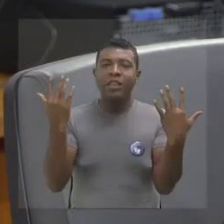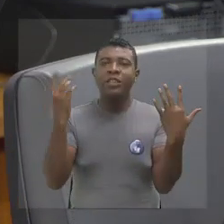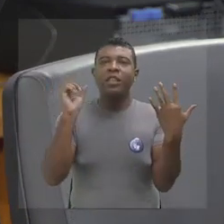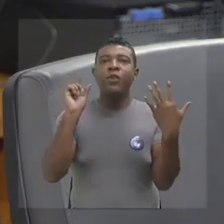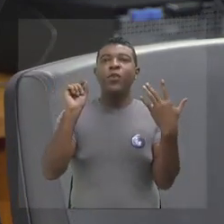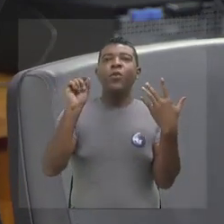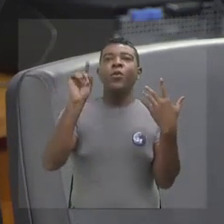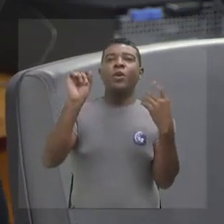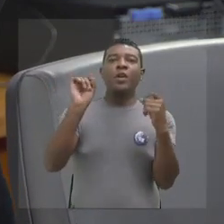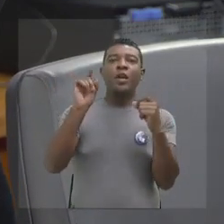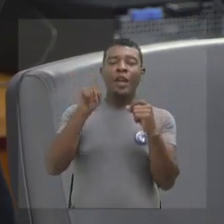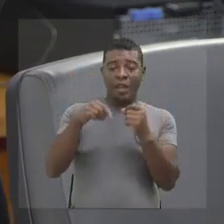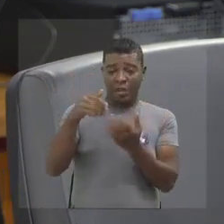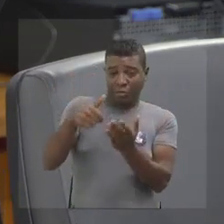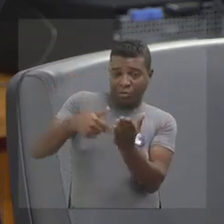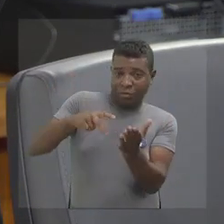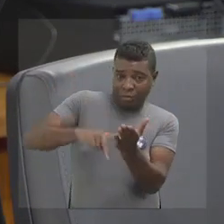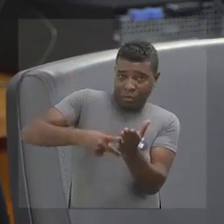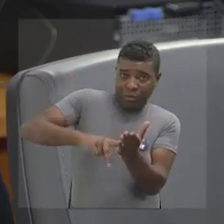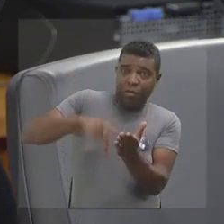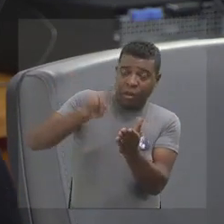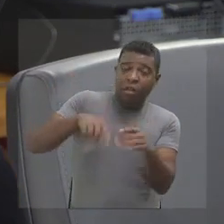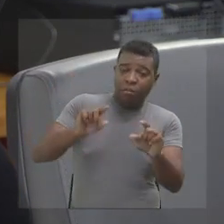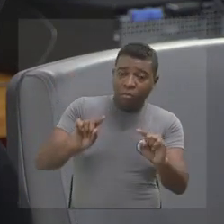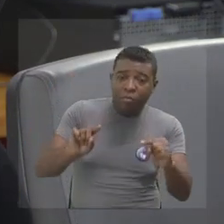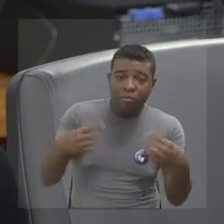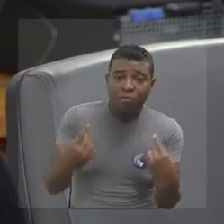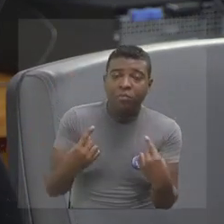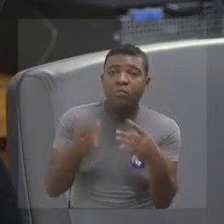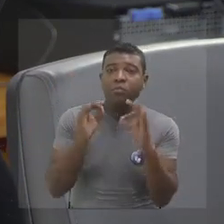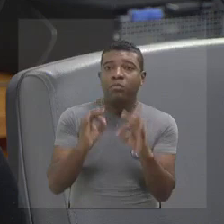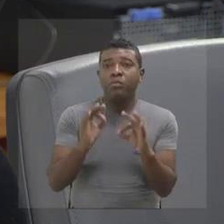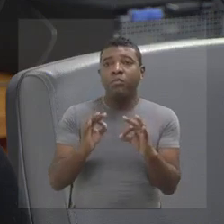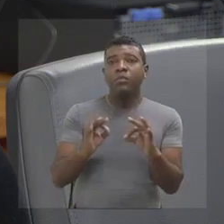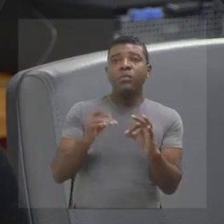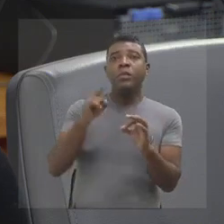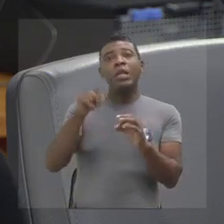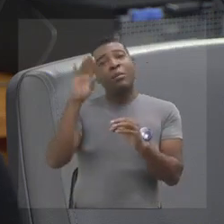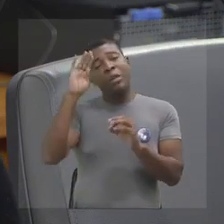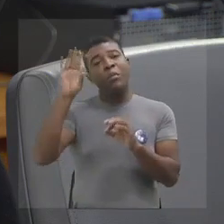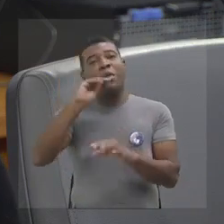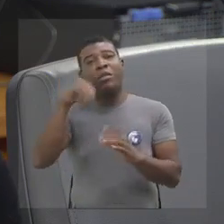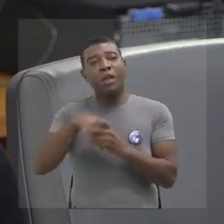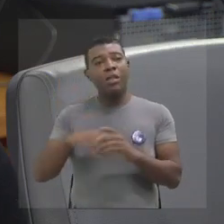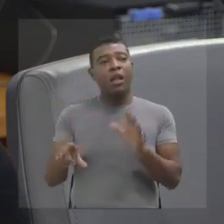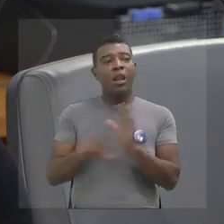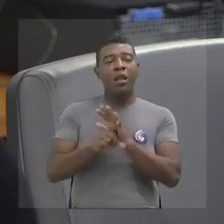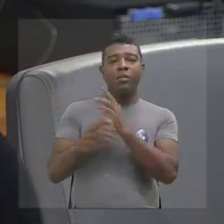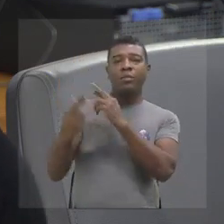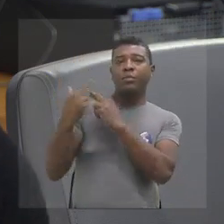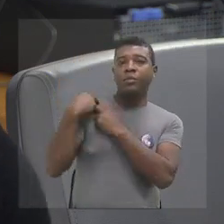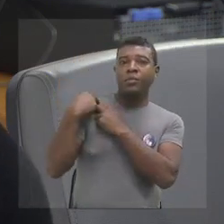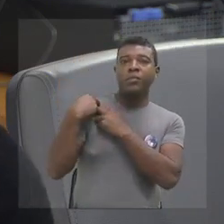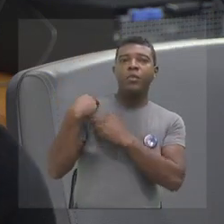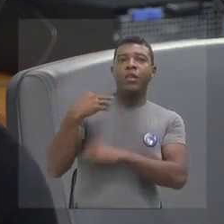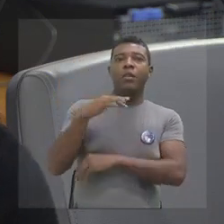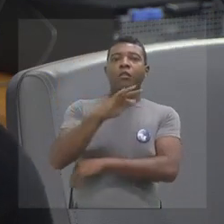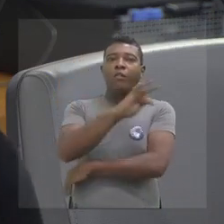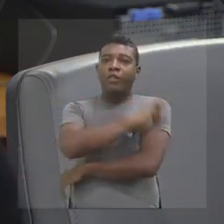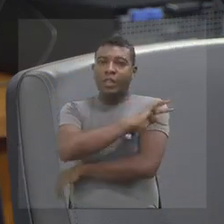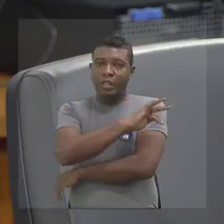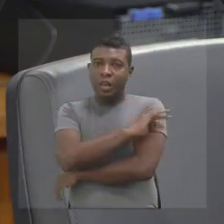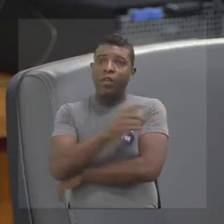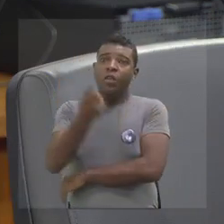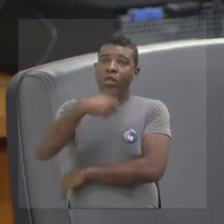de fato é Um Desafio hoje em função né do limite da lei de responsabilidade fiscal nós estamos impedidos de fazer concurso